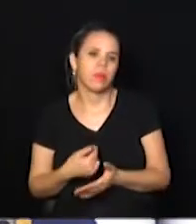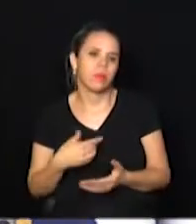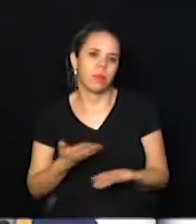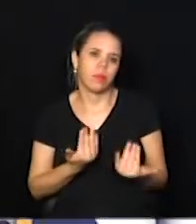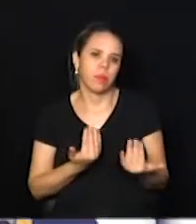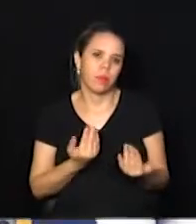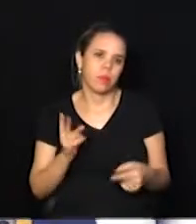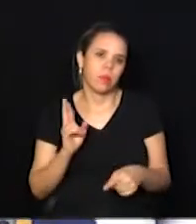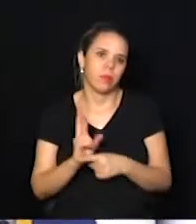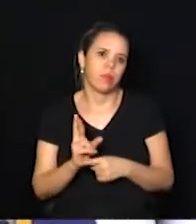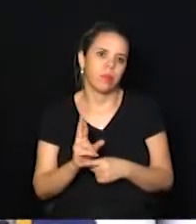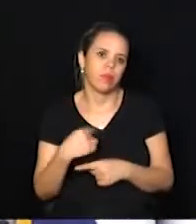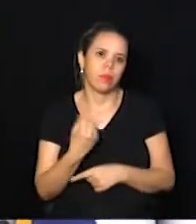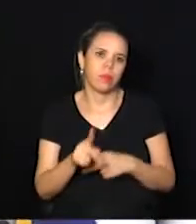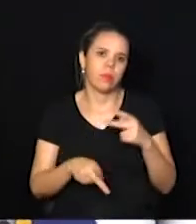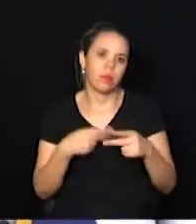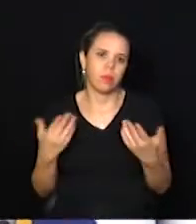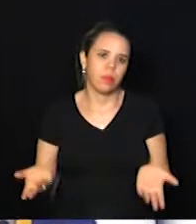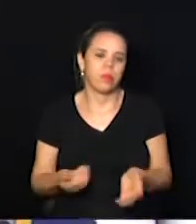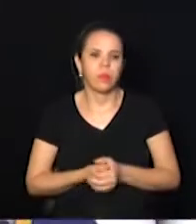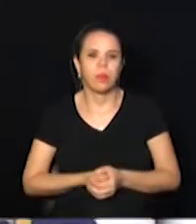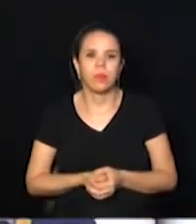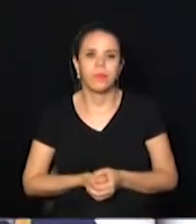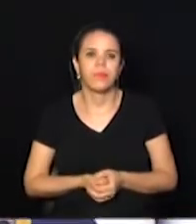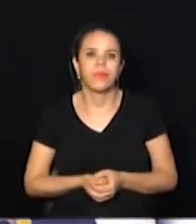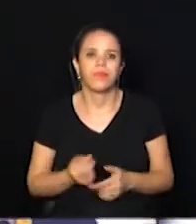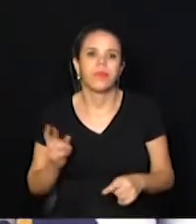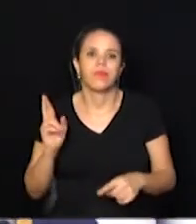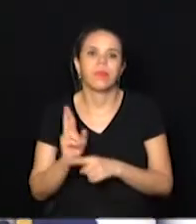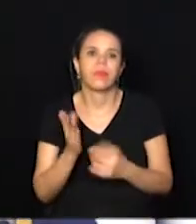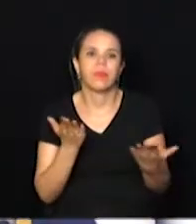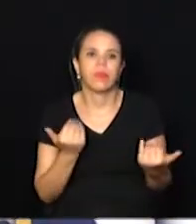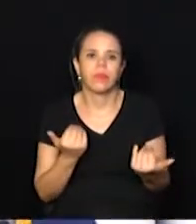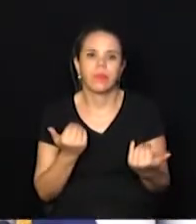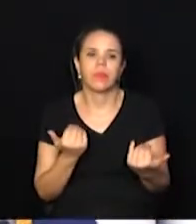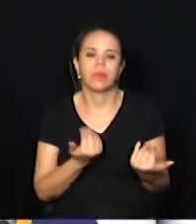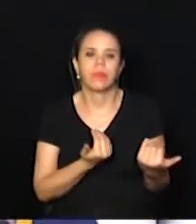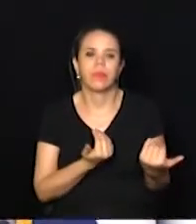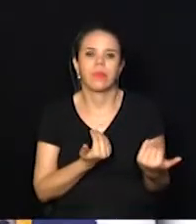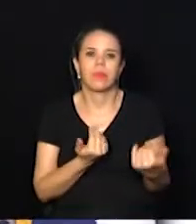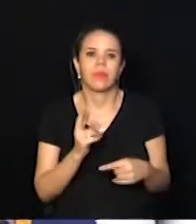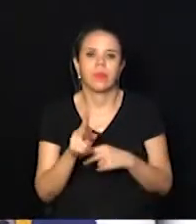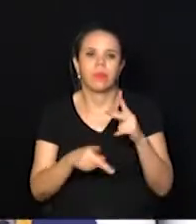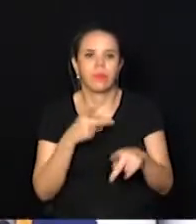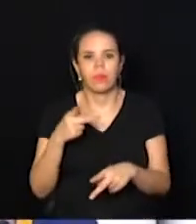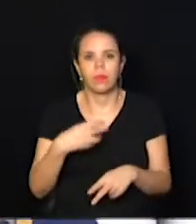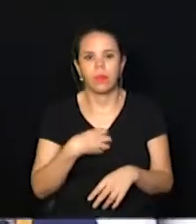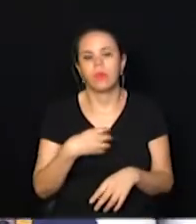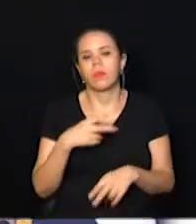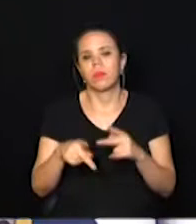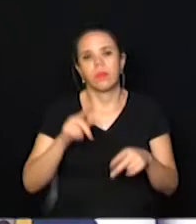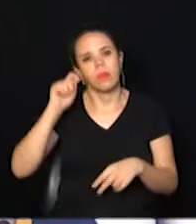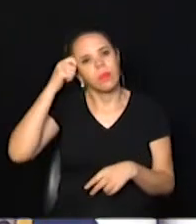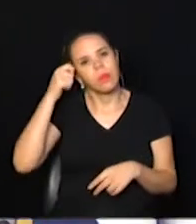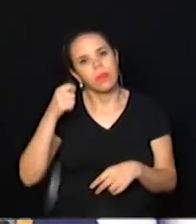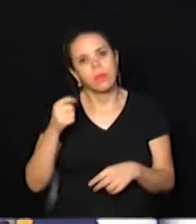que representa muito para o nosso povo. Representa a juventude, representa a negritude, representa todos e todos, Cecília